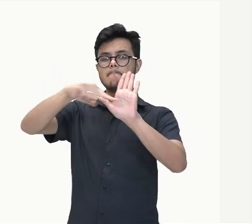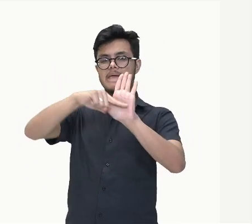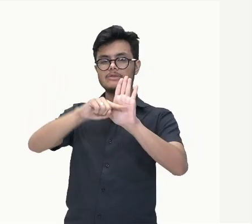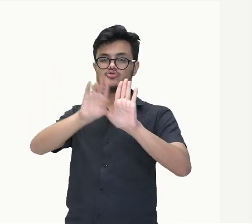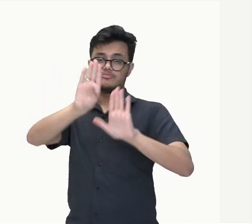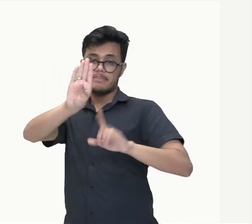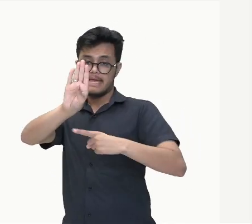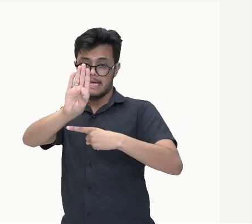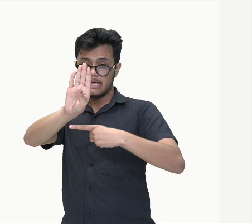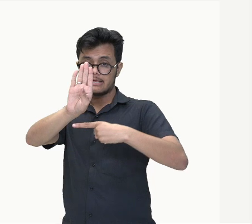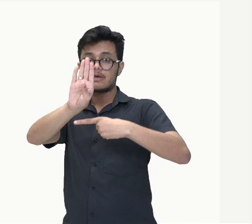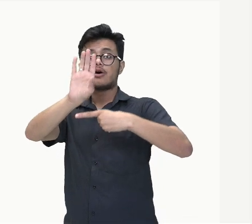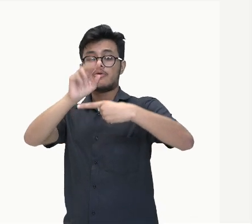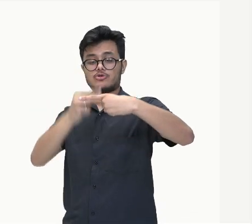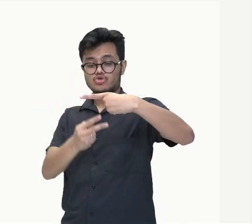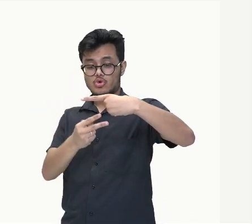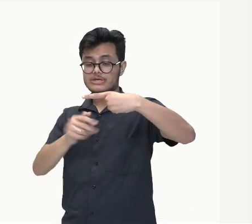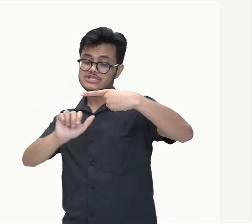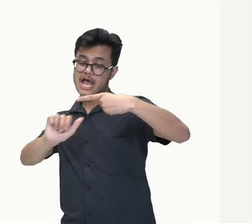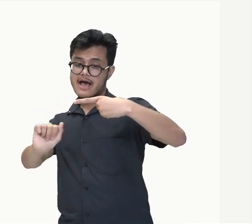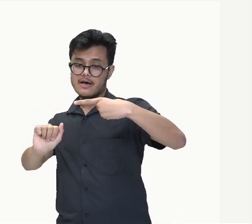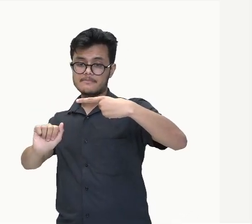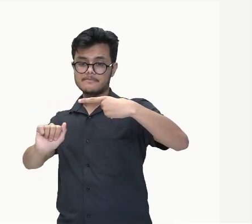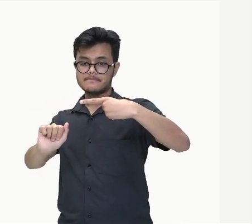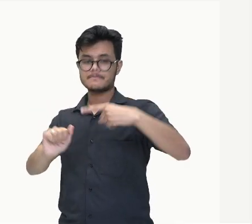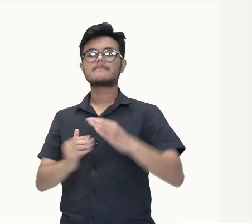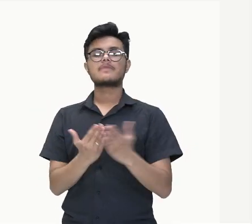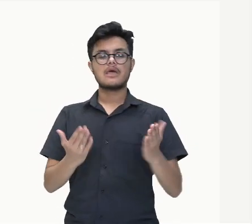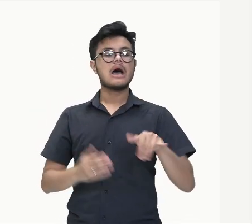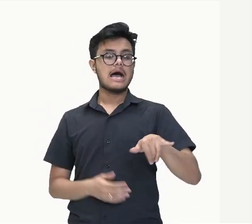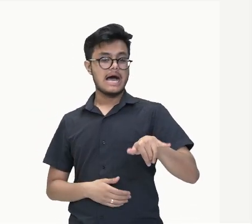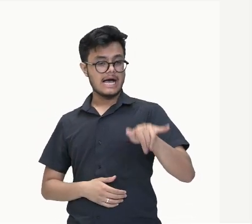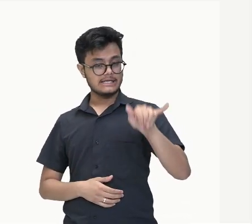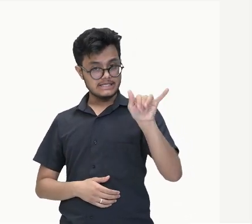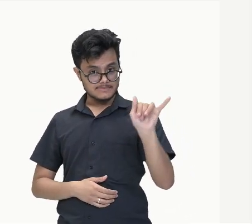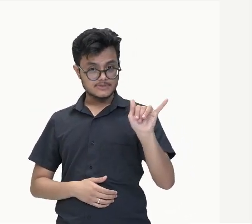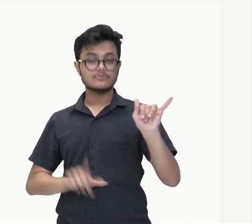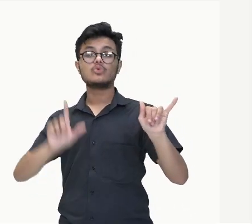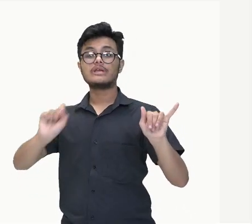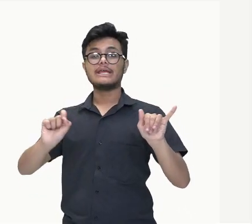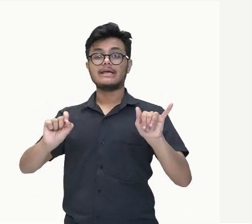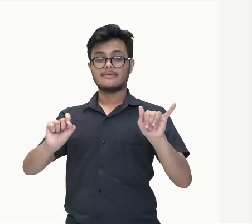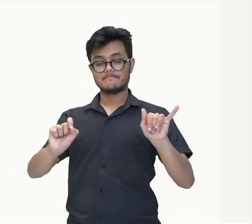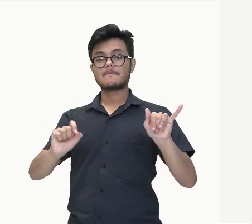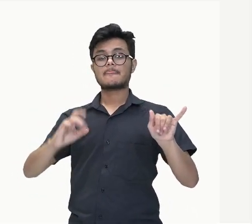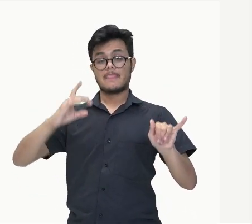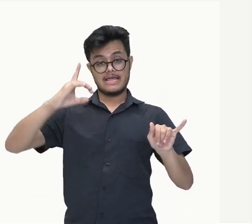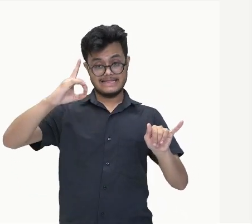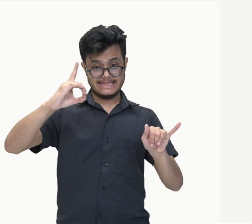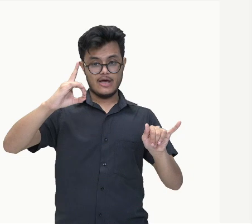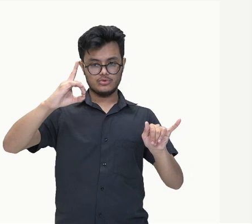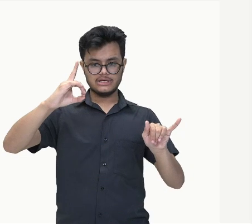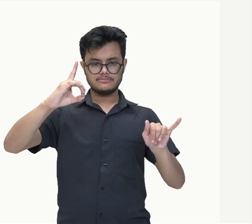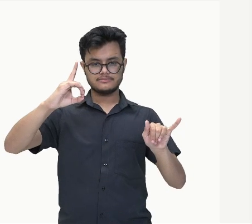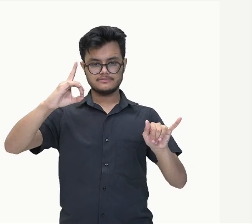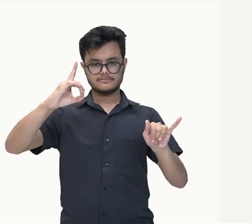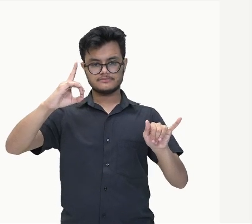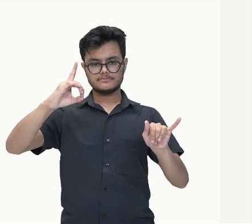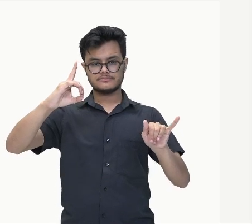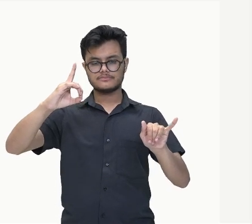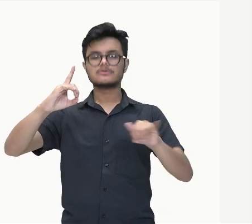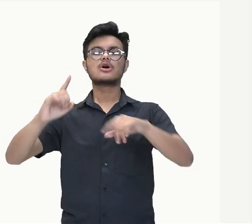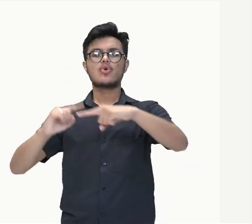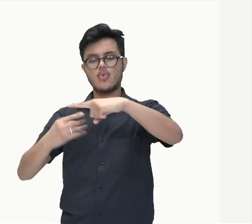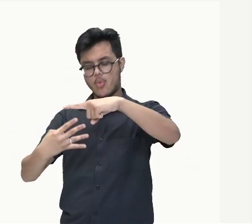ok? E para eu encontrar a coordenada y, eu vou usar essa outra relação aqui, menos delta